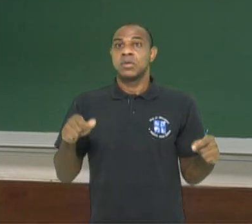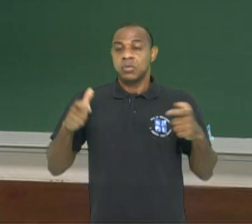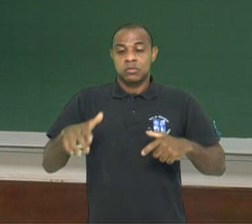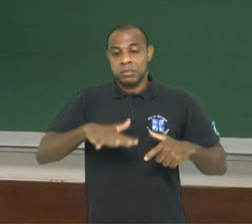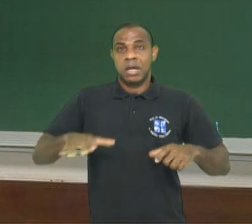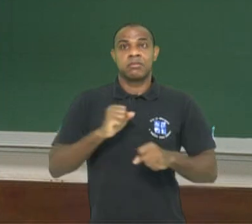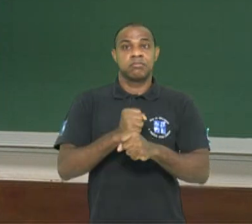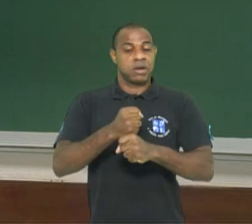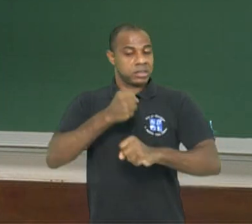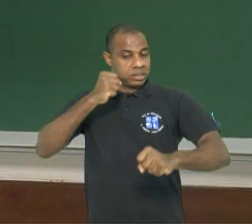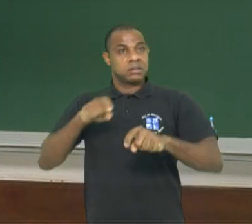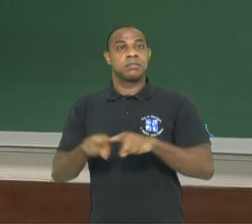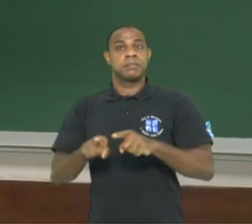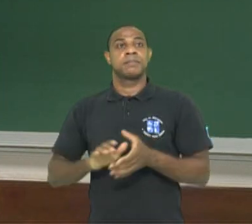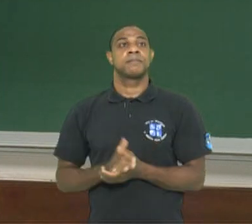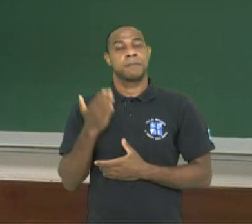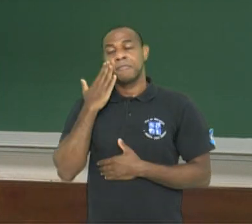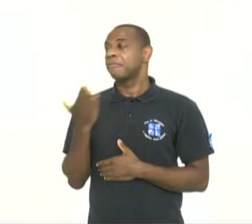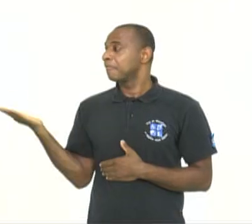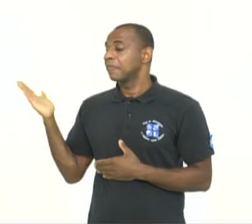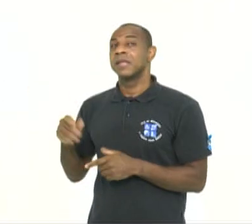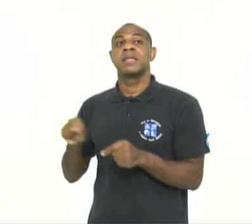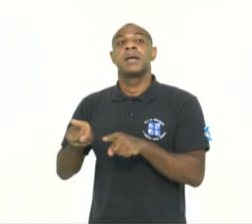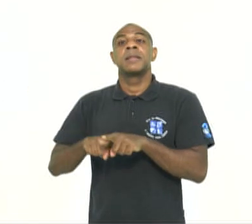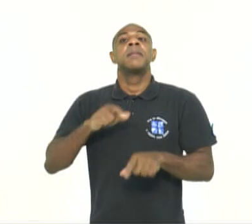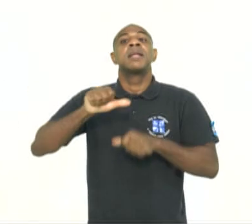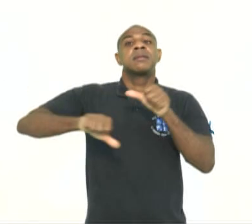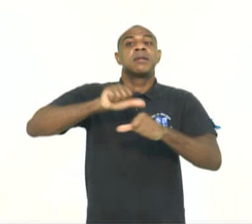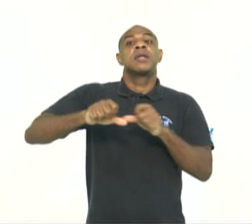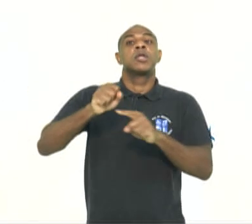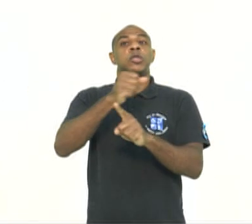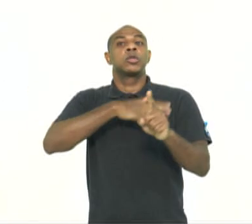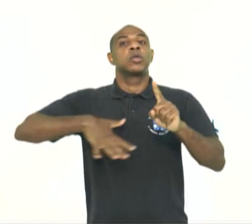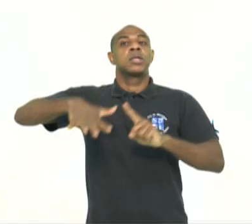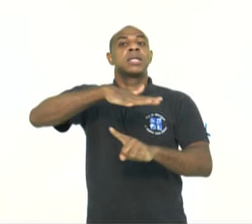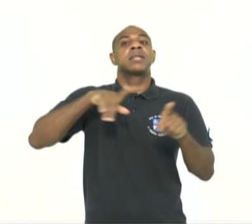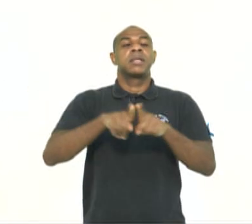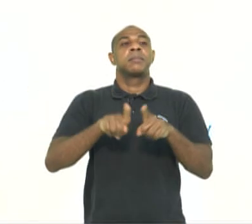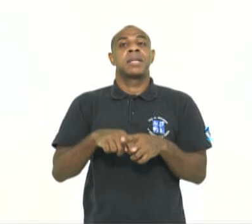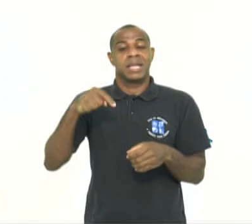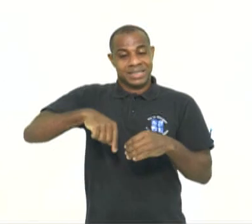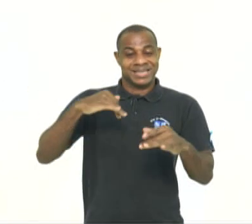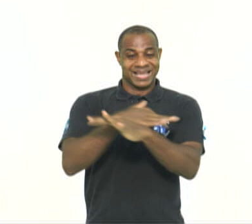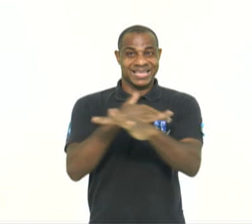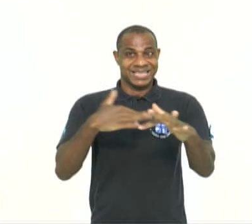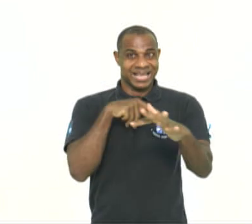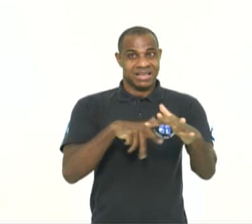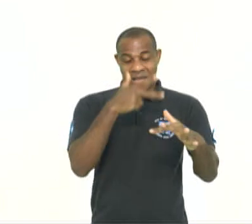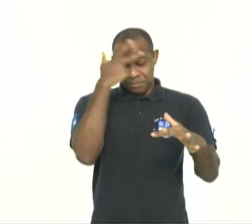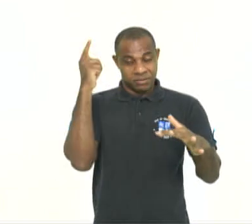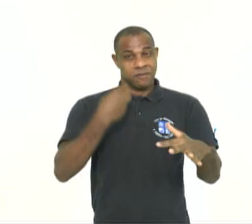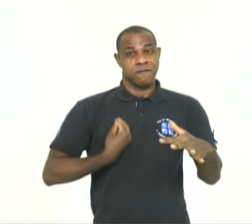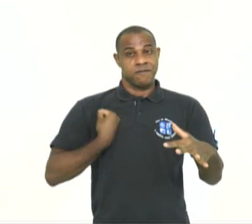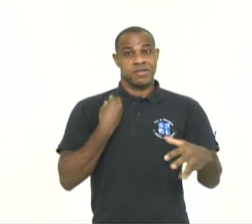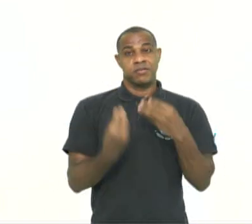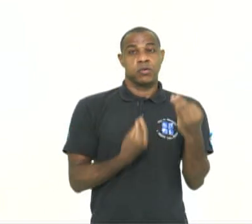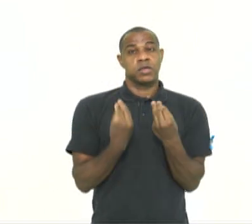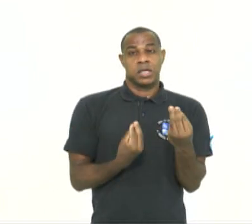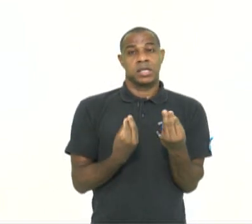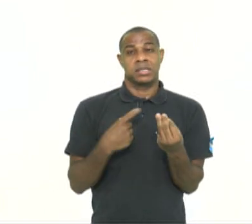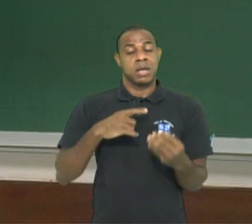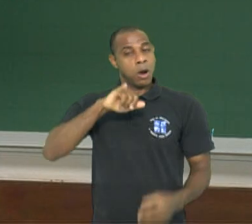se expandindo também. E as transformações sociais, né? Porque na cidade as pessoas viam também